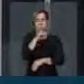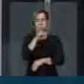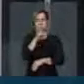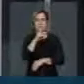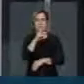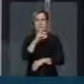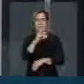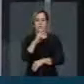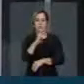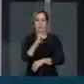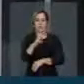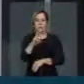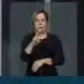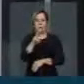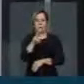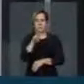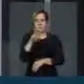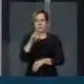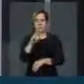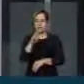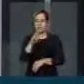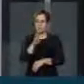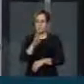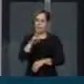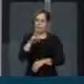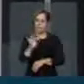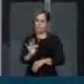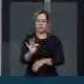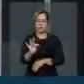também nós estamos aproveitando